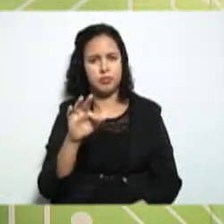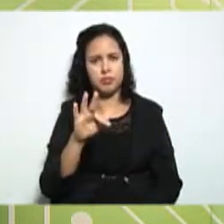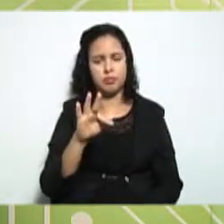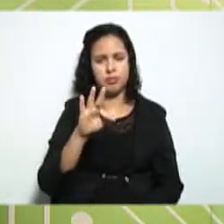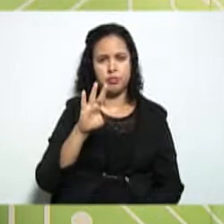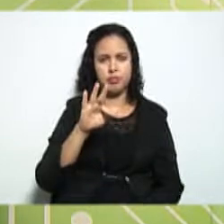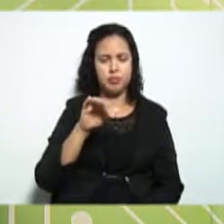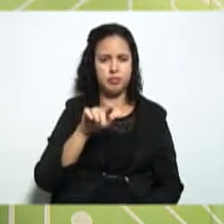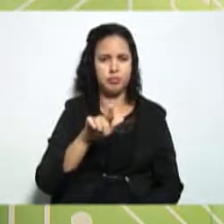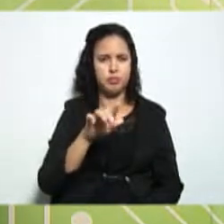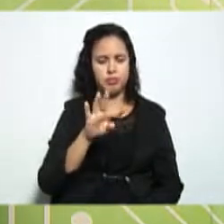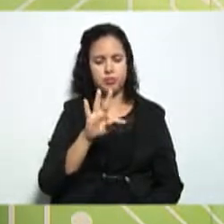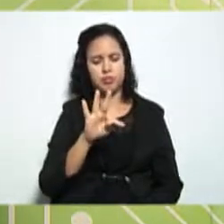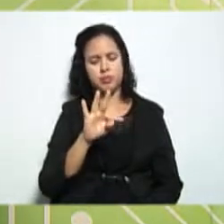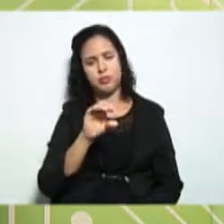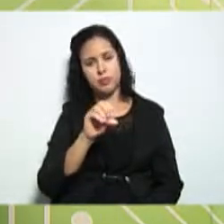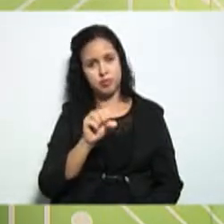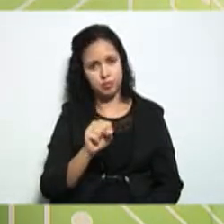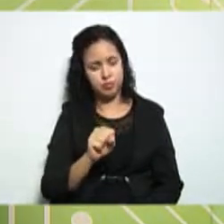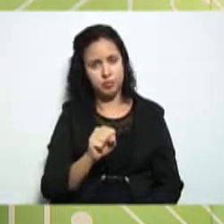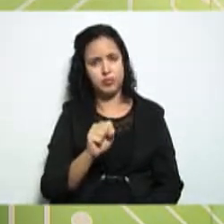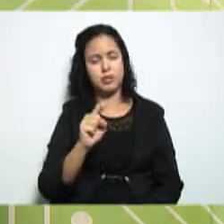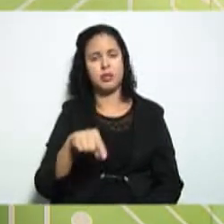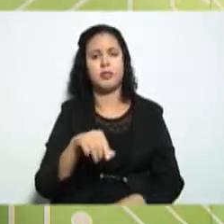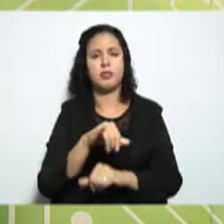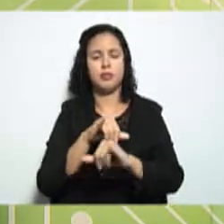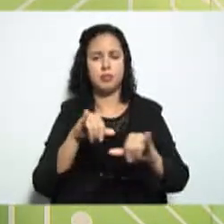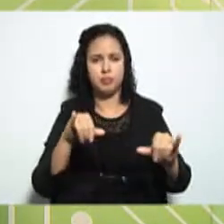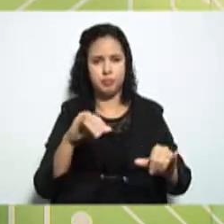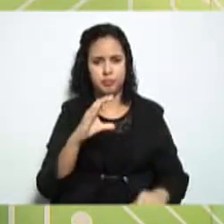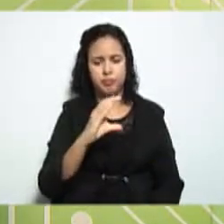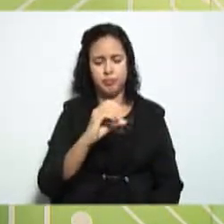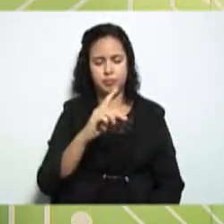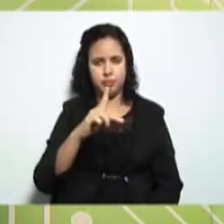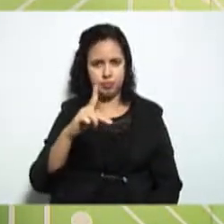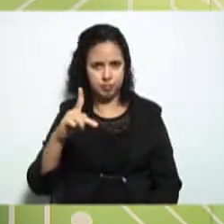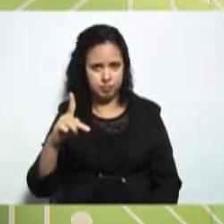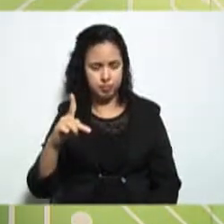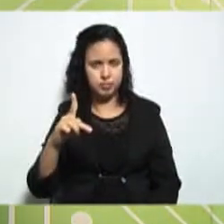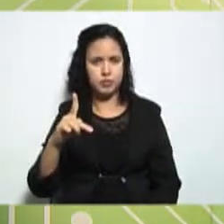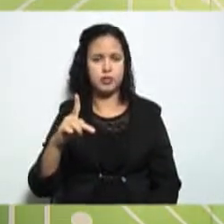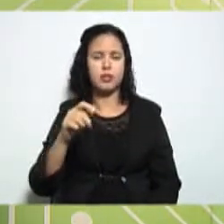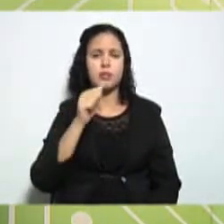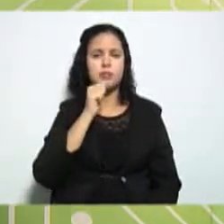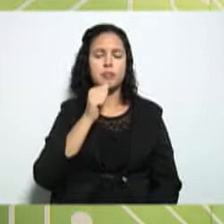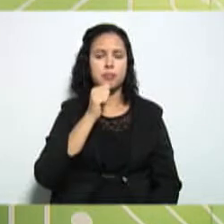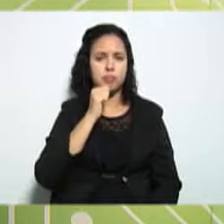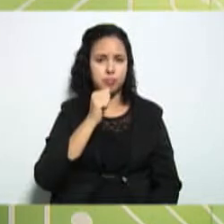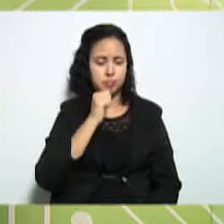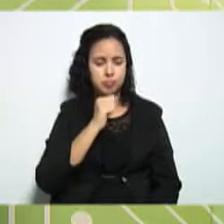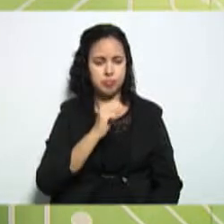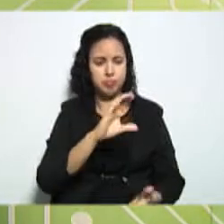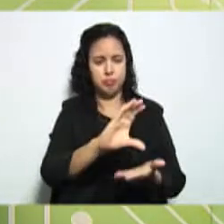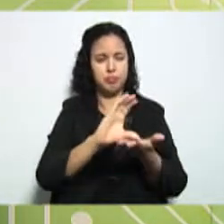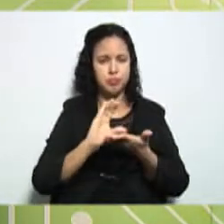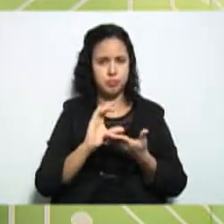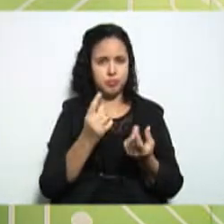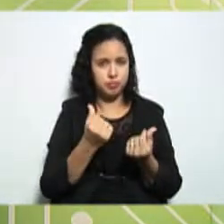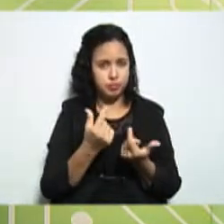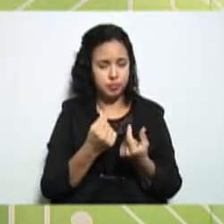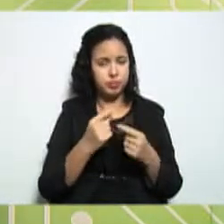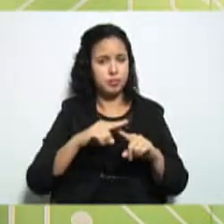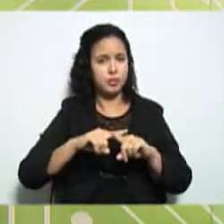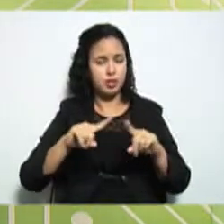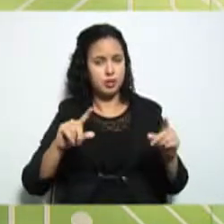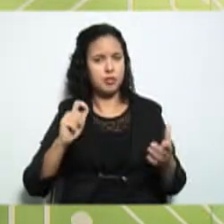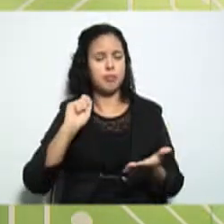alguma isenção. Então, aqui a gente trouxe essa informação para dizer, as cooperativas, apesar de não ter finalidade lucrativa, ela paga, sim, tributo trabalhista,